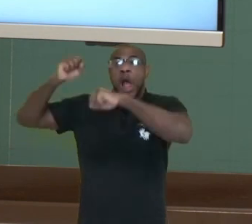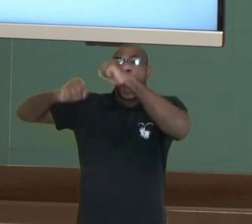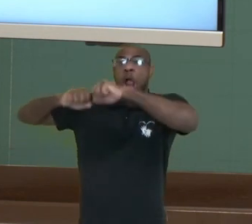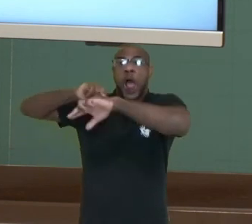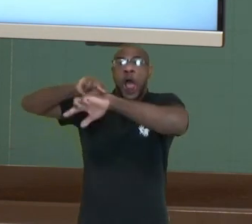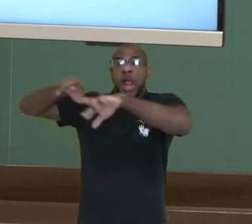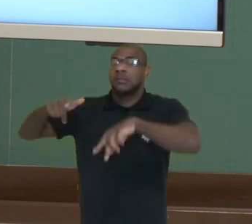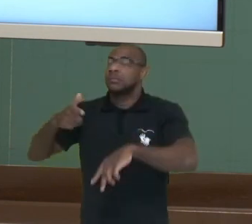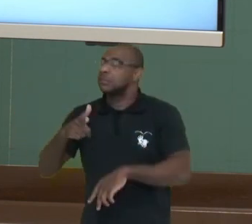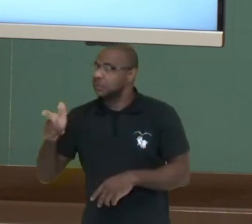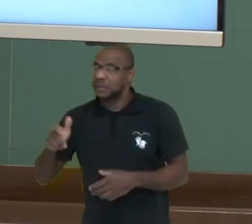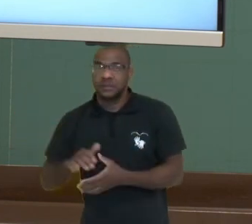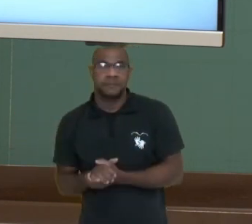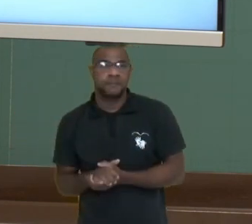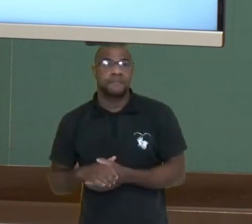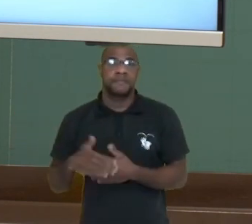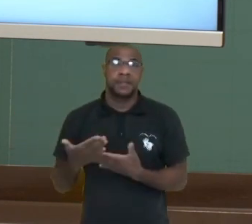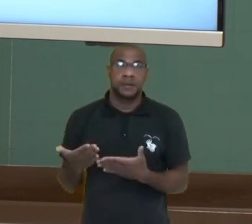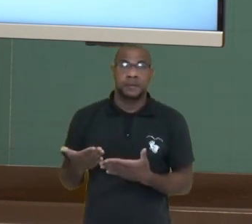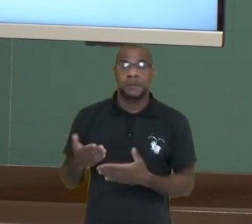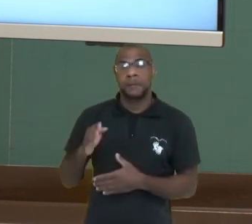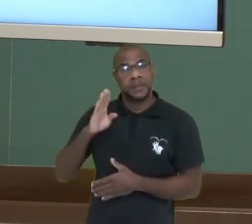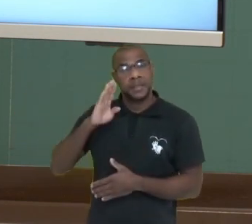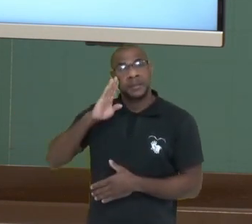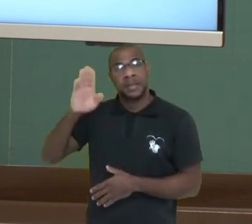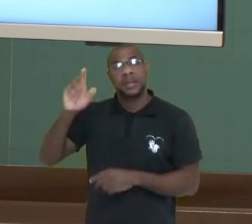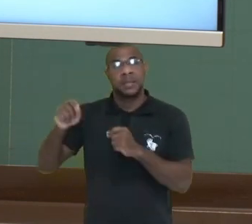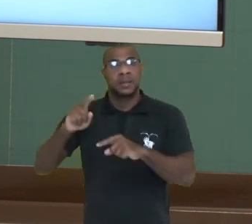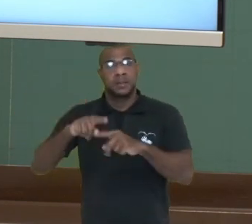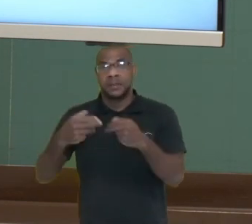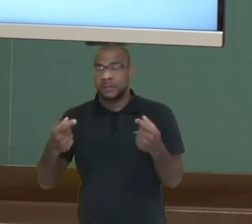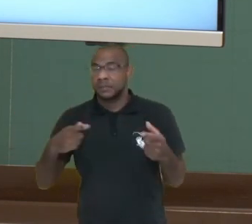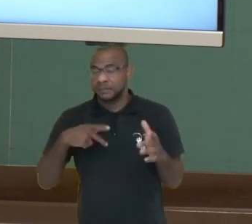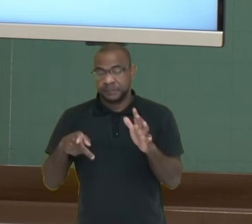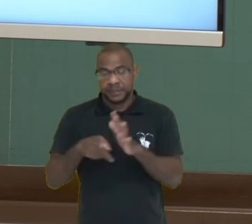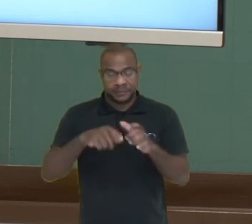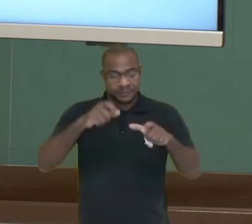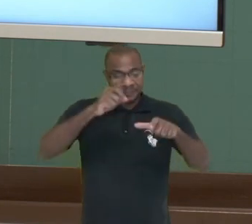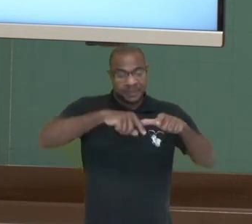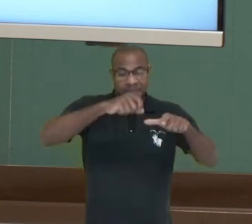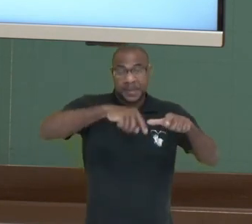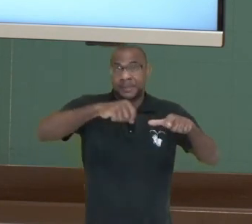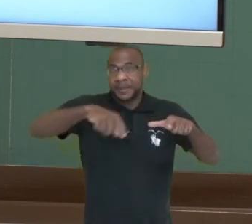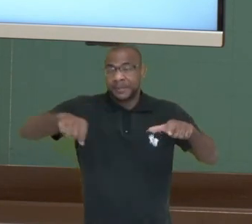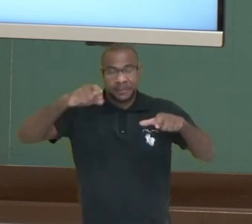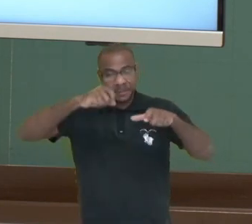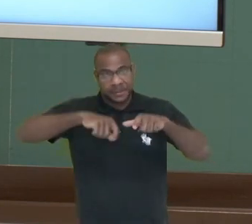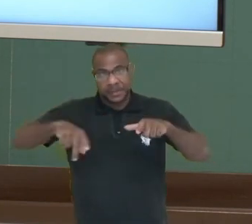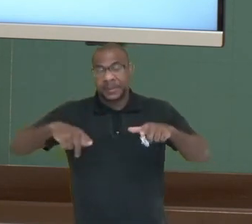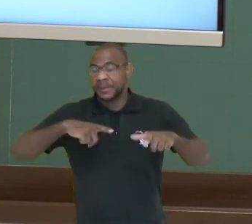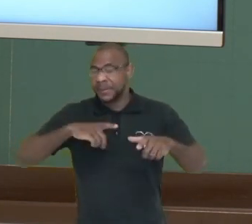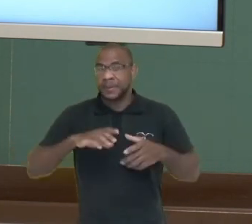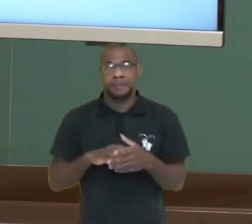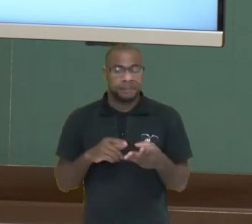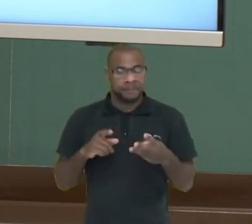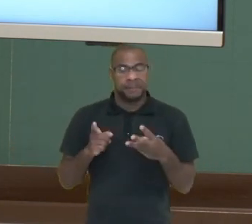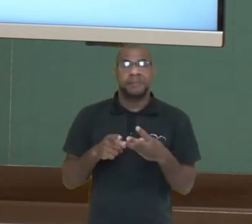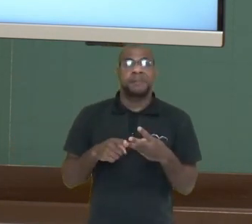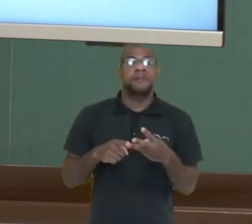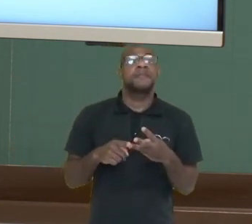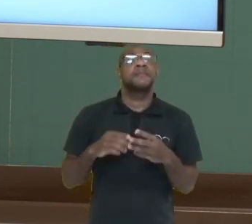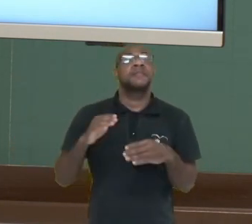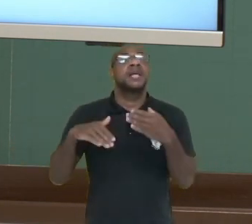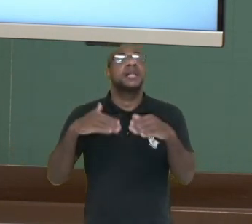produto deles na economia internacional está na produção agrícola, né? Desenvolvimento